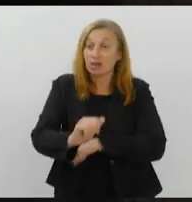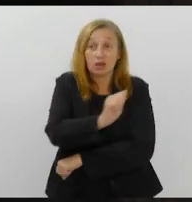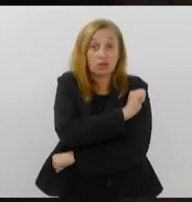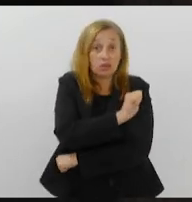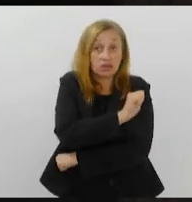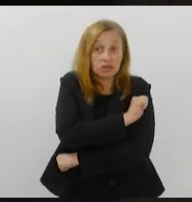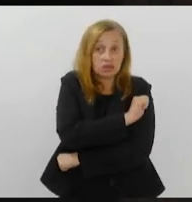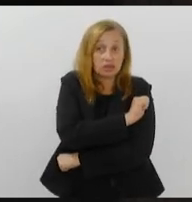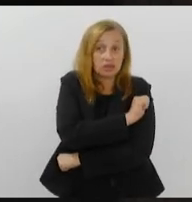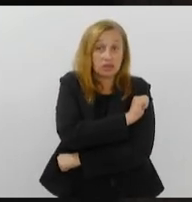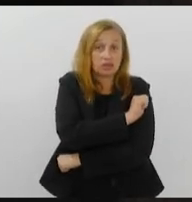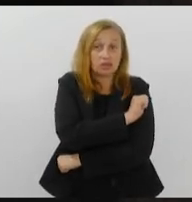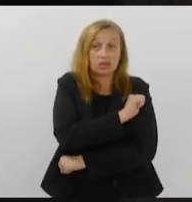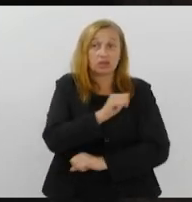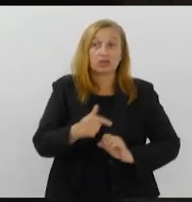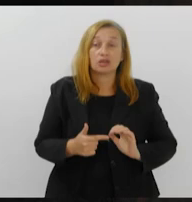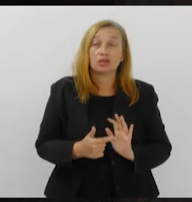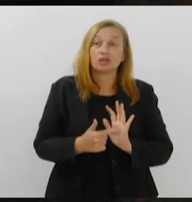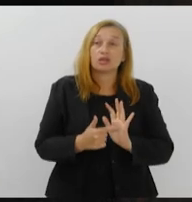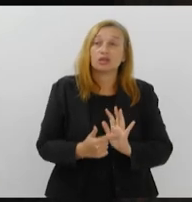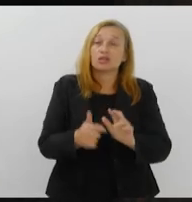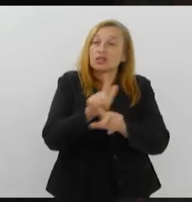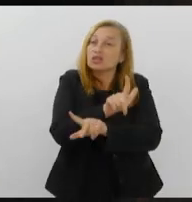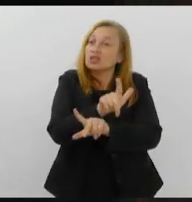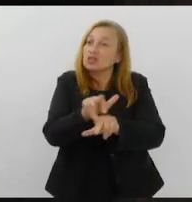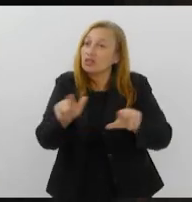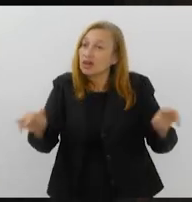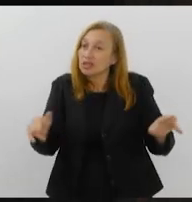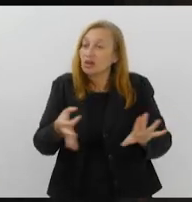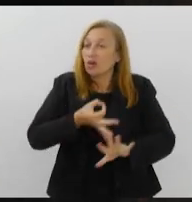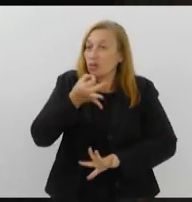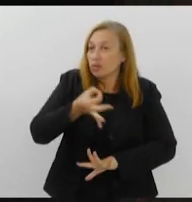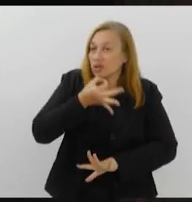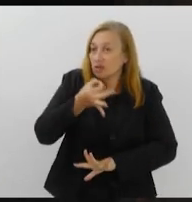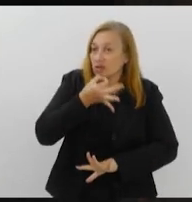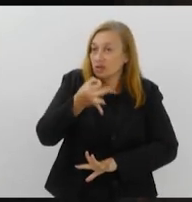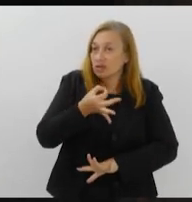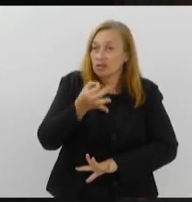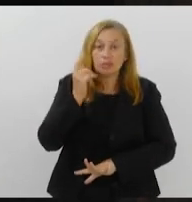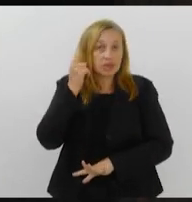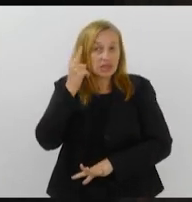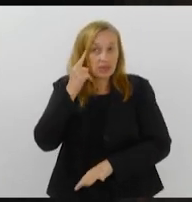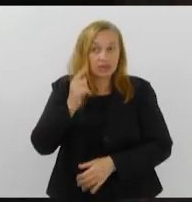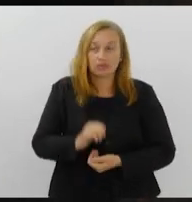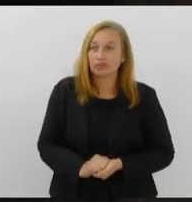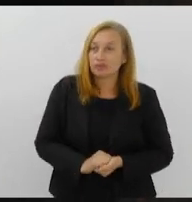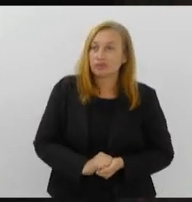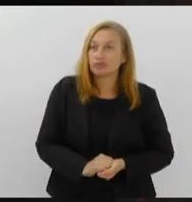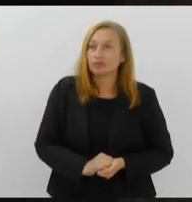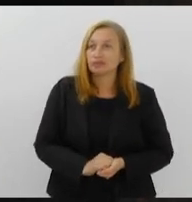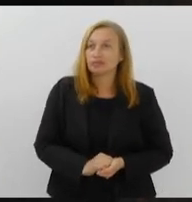sejam expostos a uma diversidade de opiniões e perspectivas.